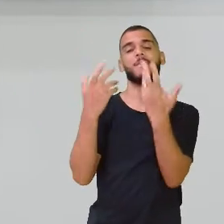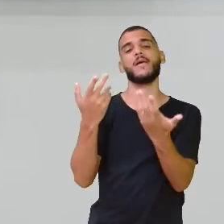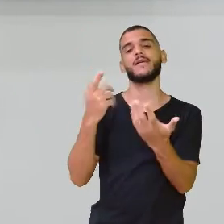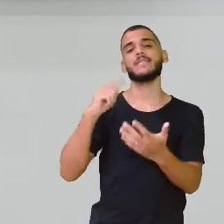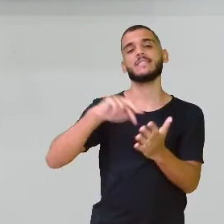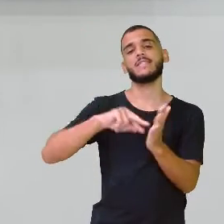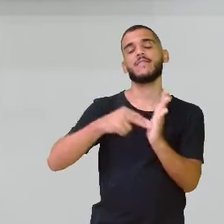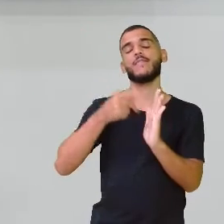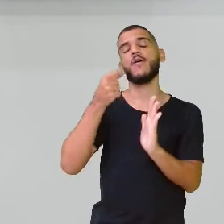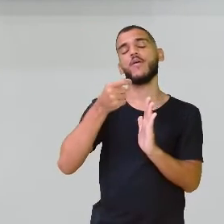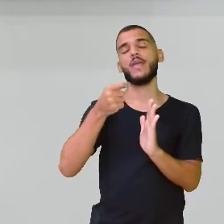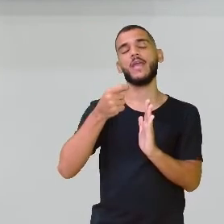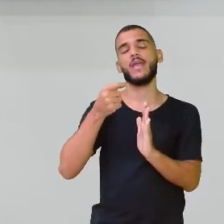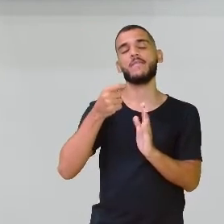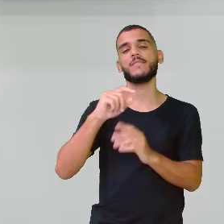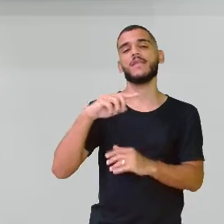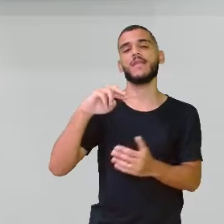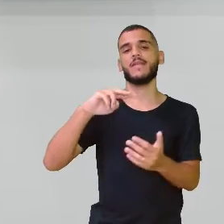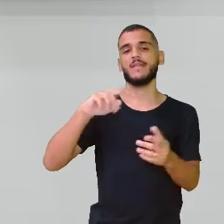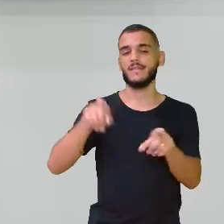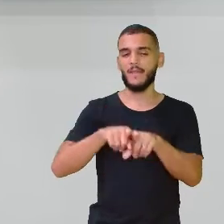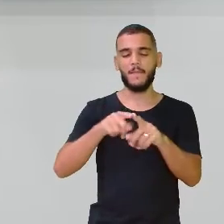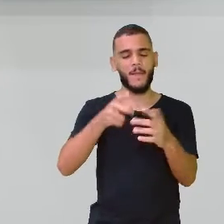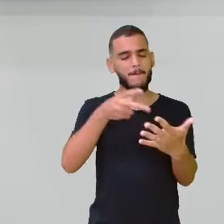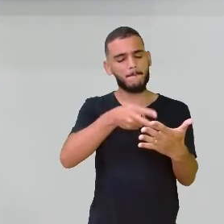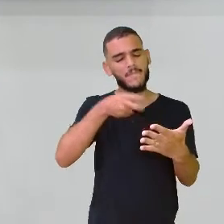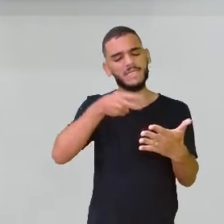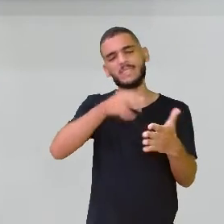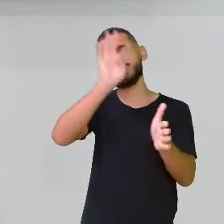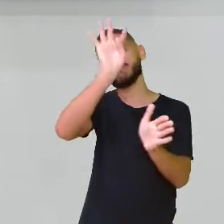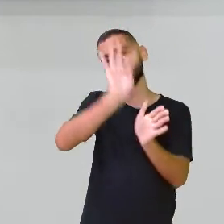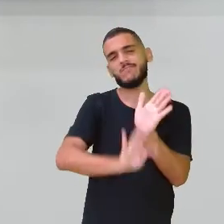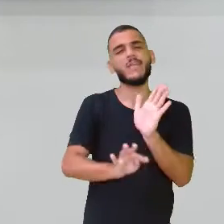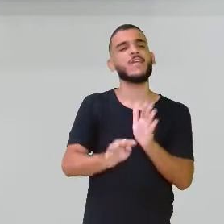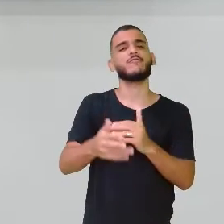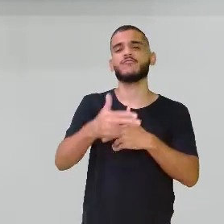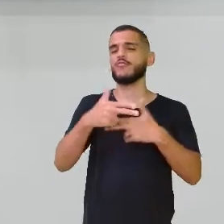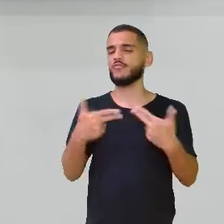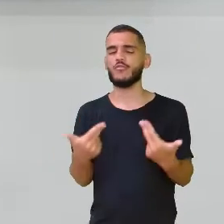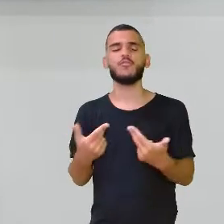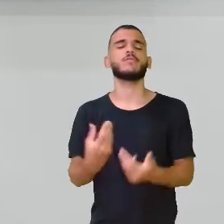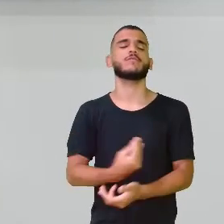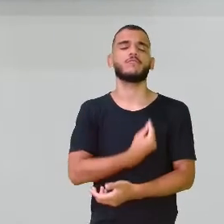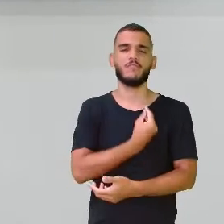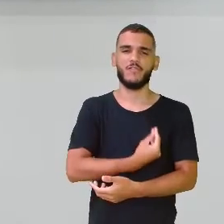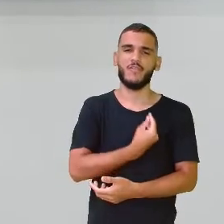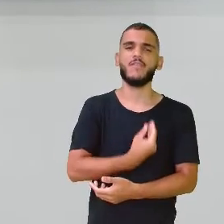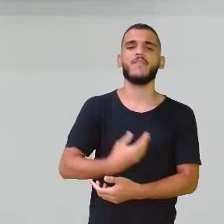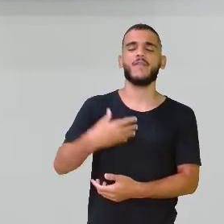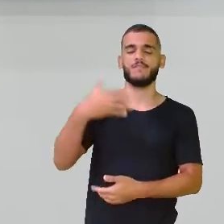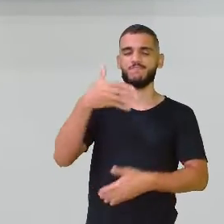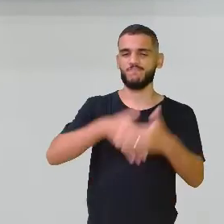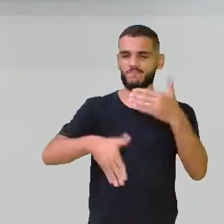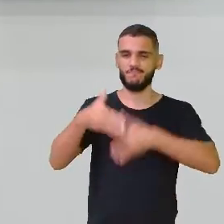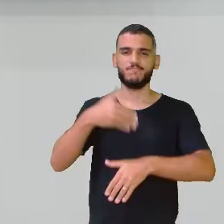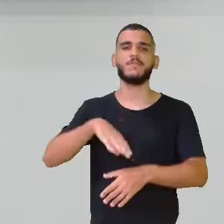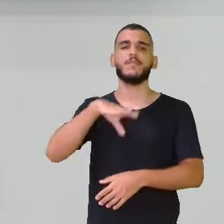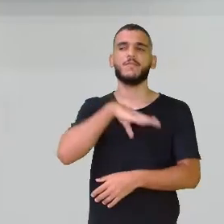lendo e interpretando, e isso sim faz parte do assunto, do viver da nossa língua